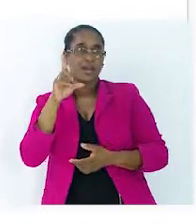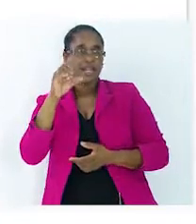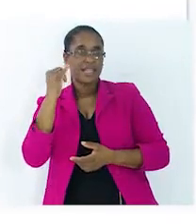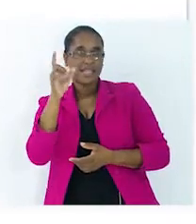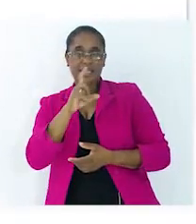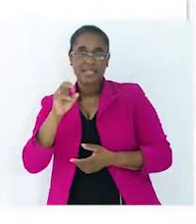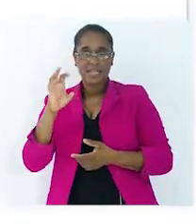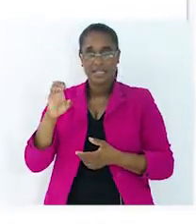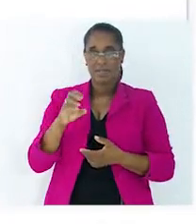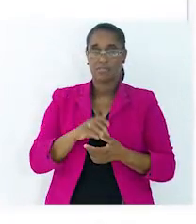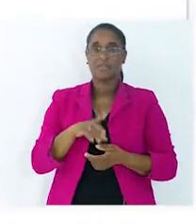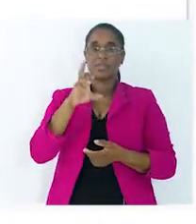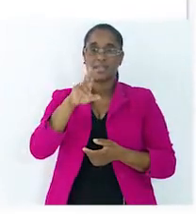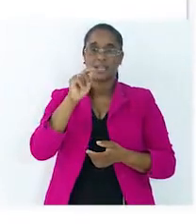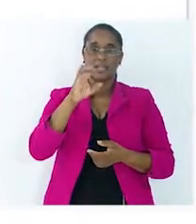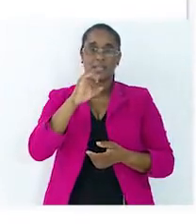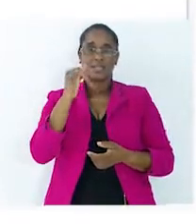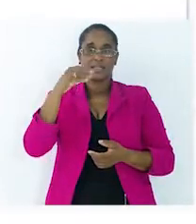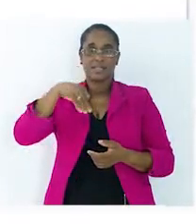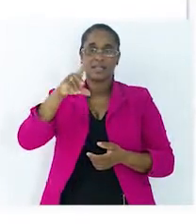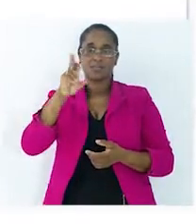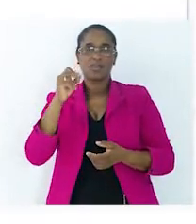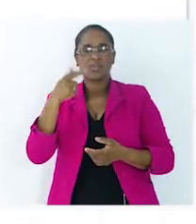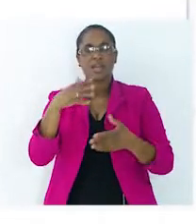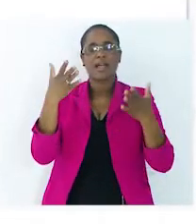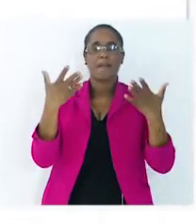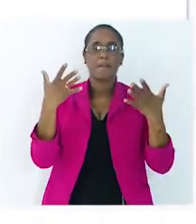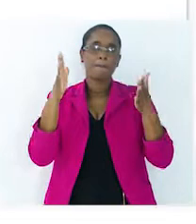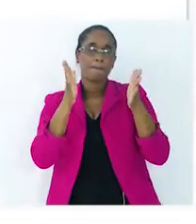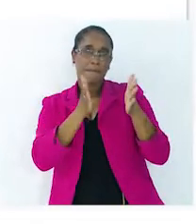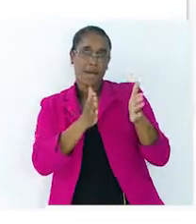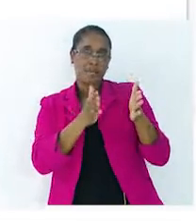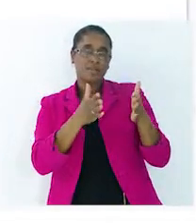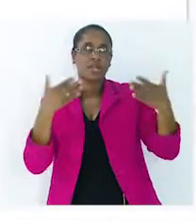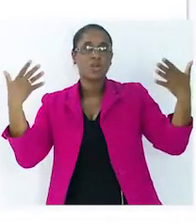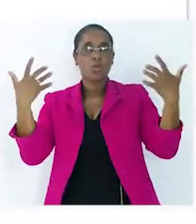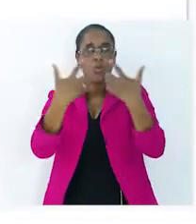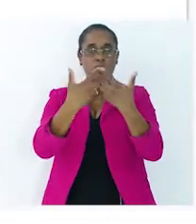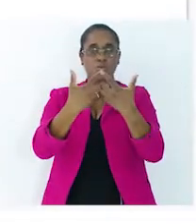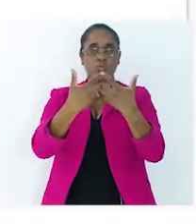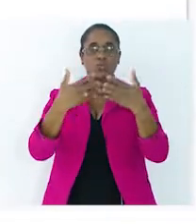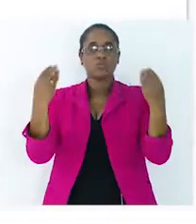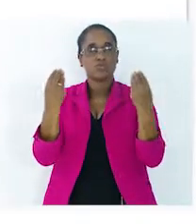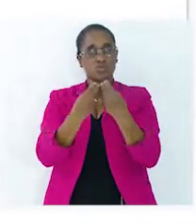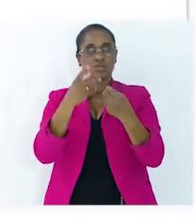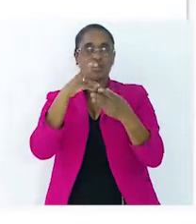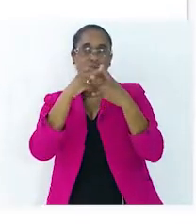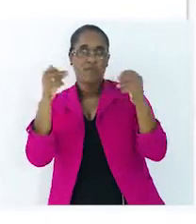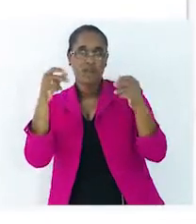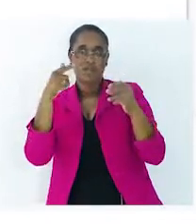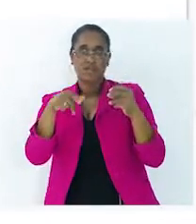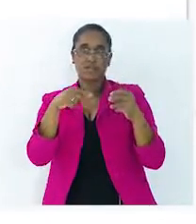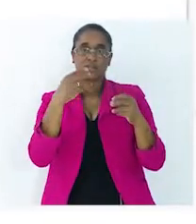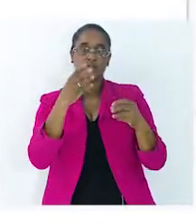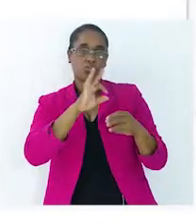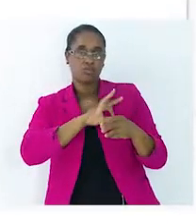temos aquele encontro de ir, vir e dar. Tudo junto, tal qual tu viste na frase do